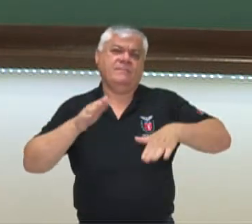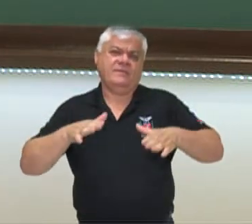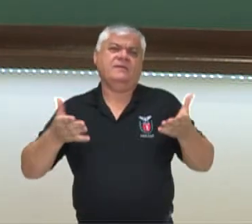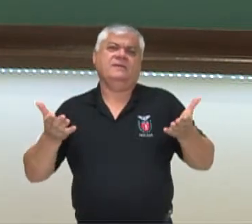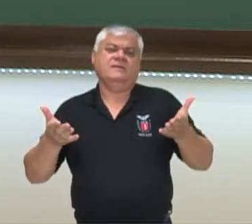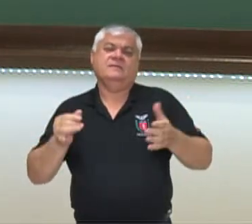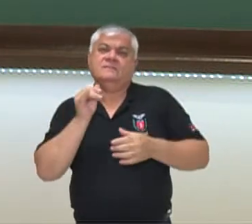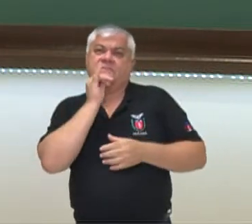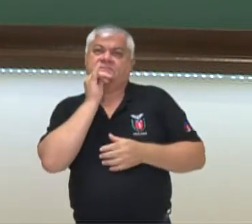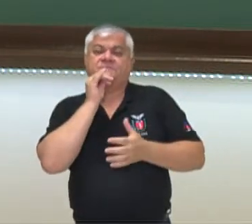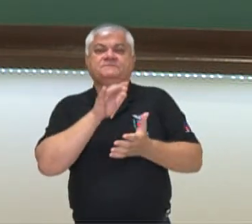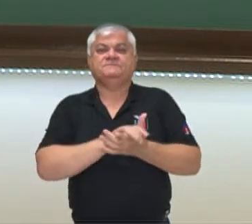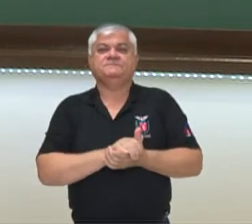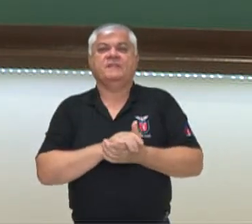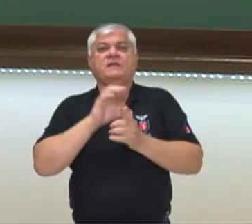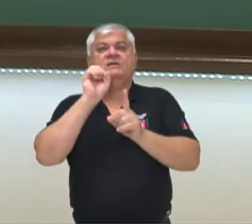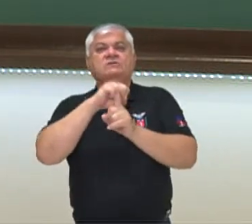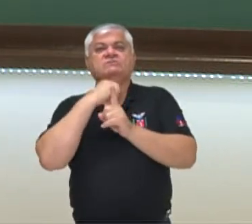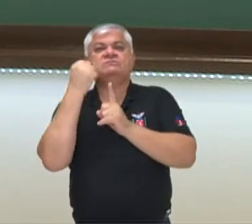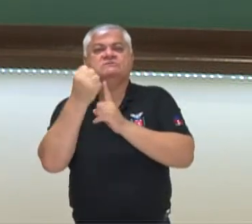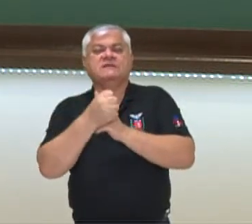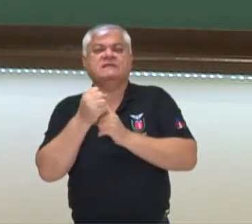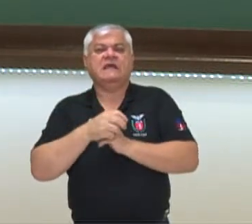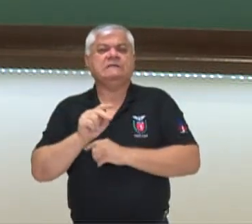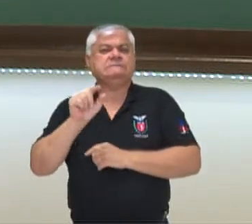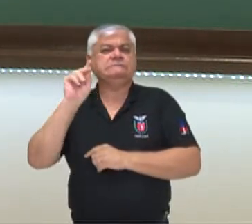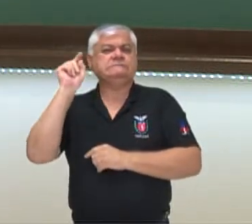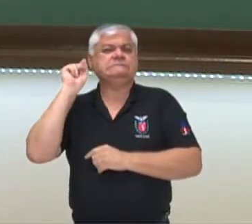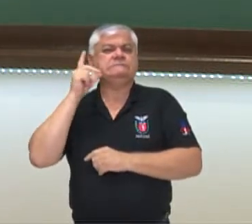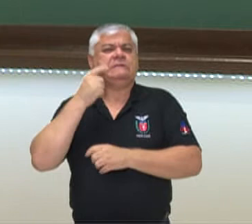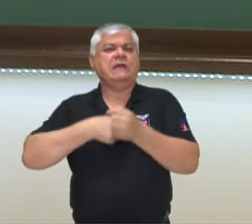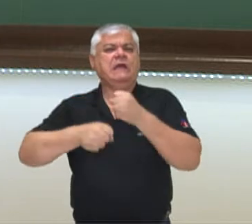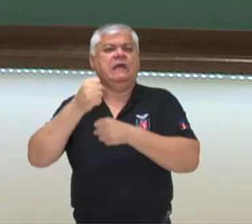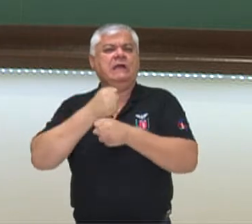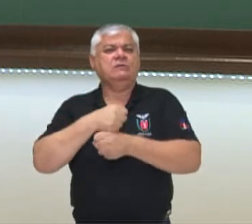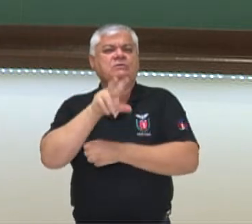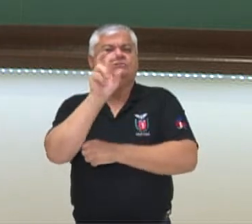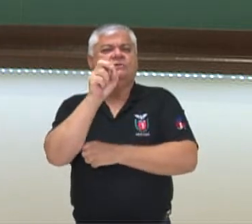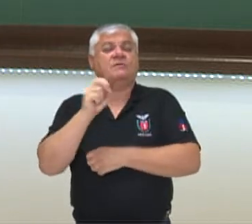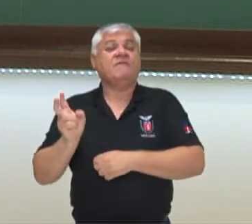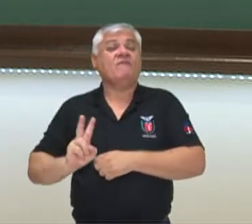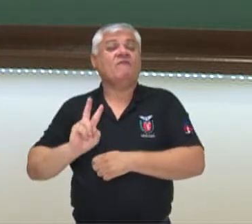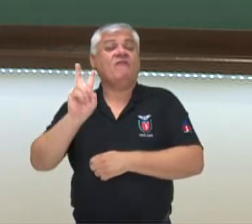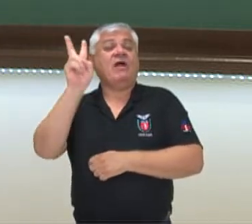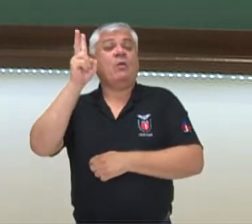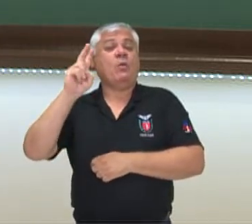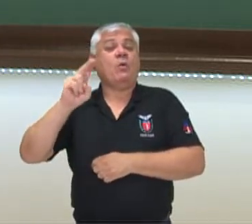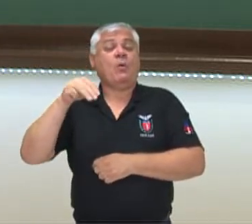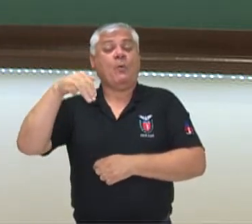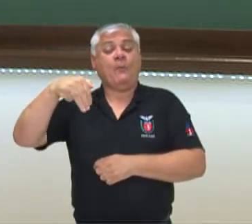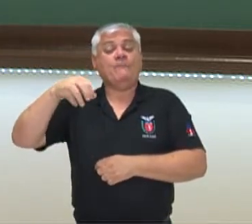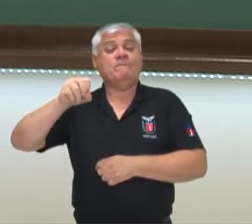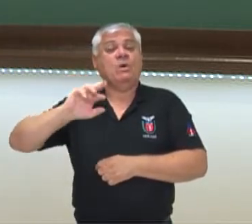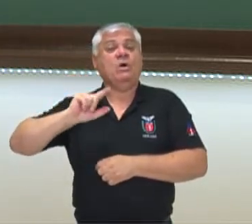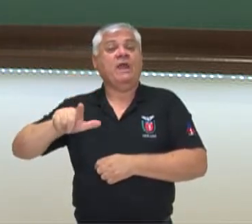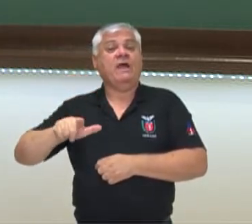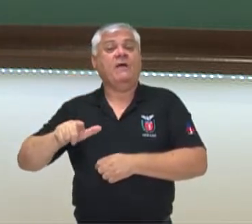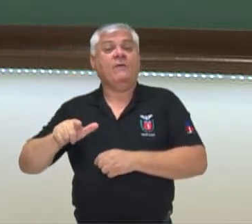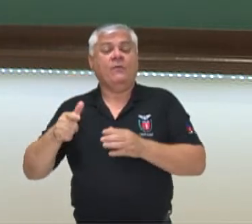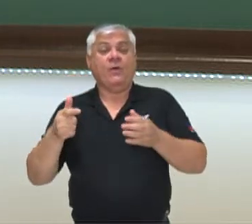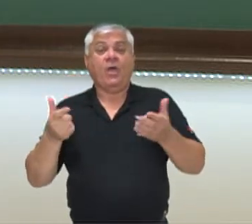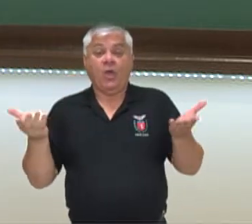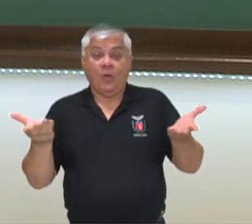por exemplo, na sociedade na década de 50 e os valores morais dessa sociedade. E vamos refletir sobre